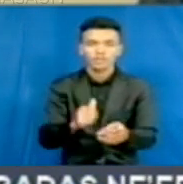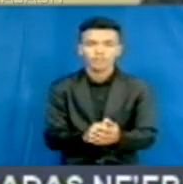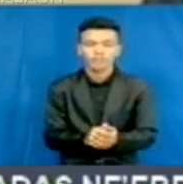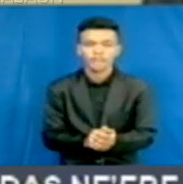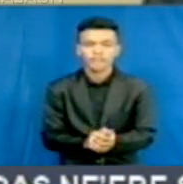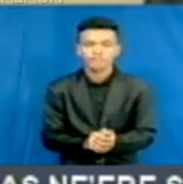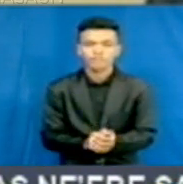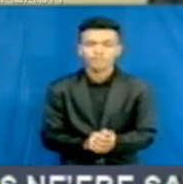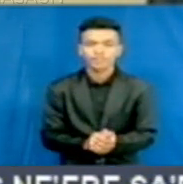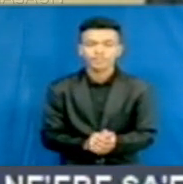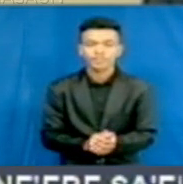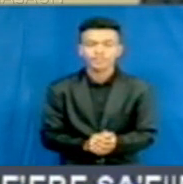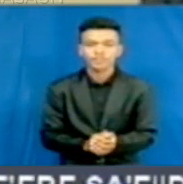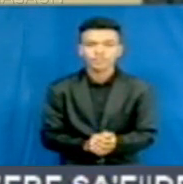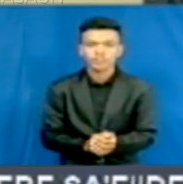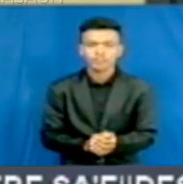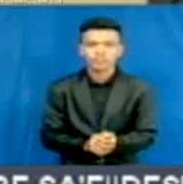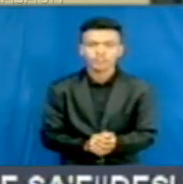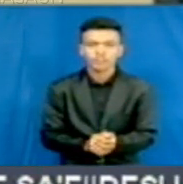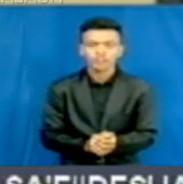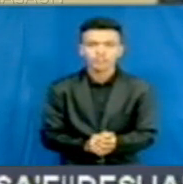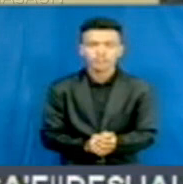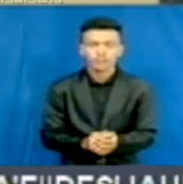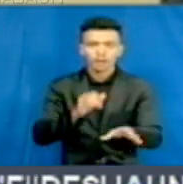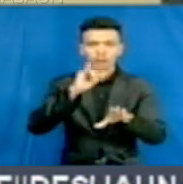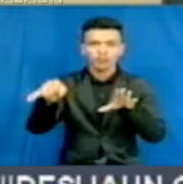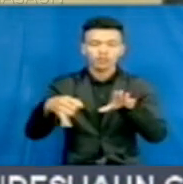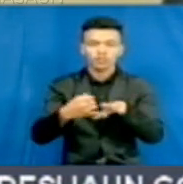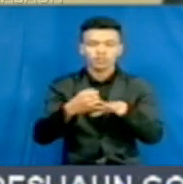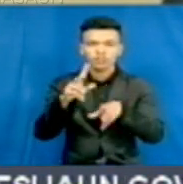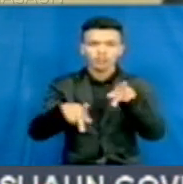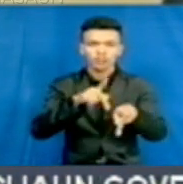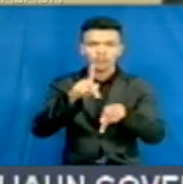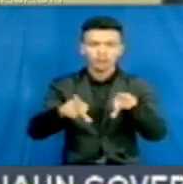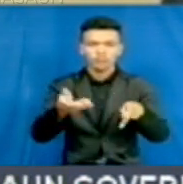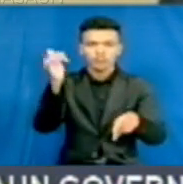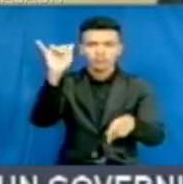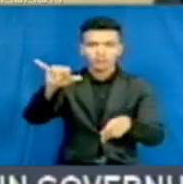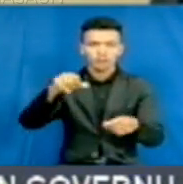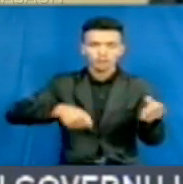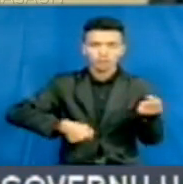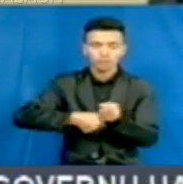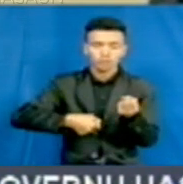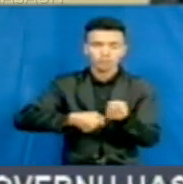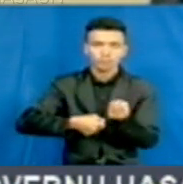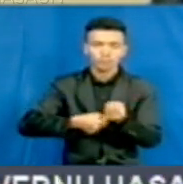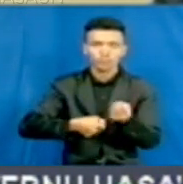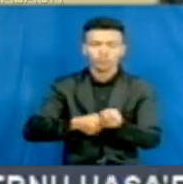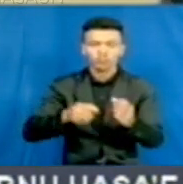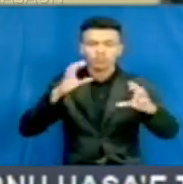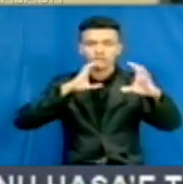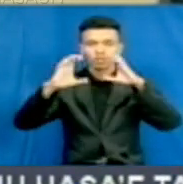titular do projeto, que é proponente do projeto, e inclui consultor, Sira, a Tunonê reforça a